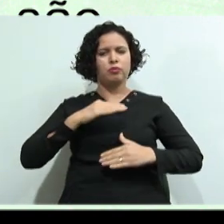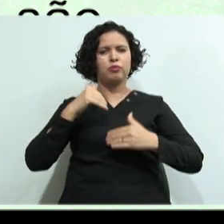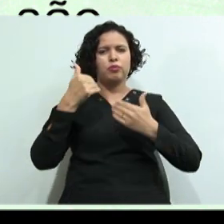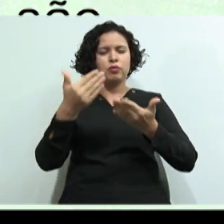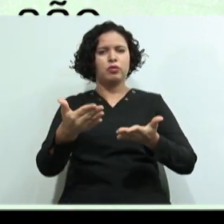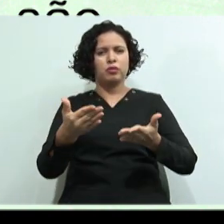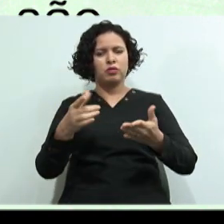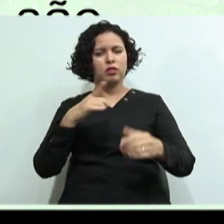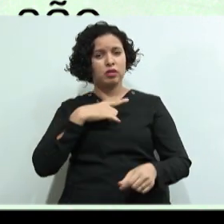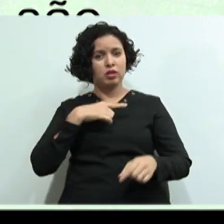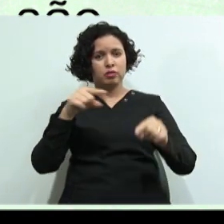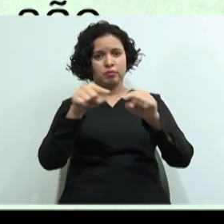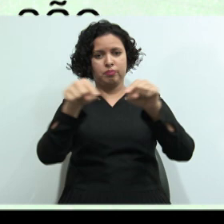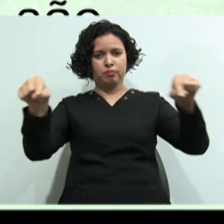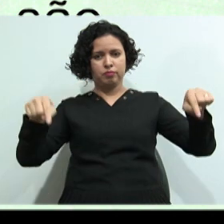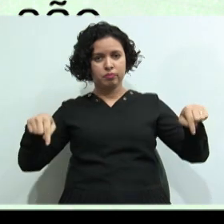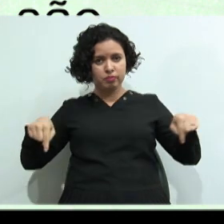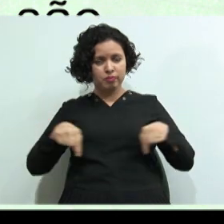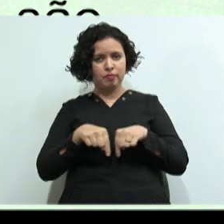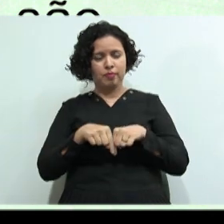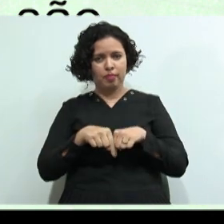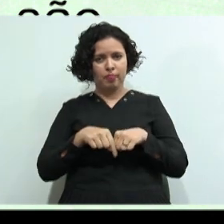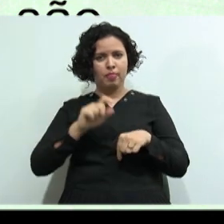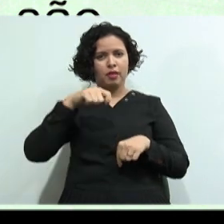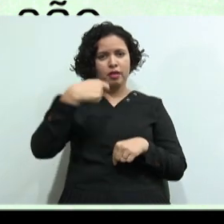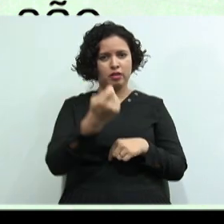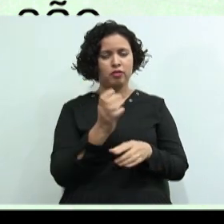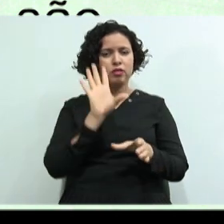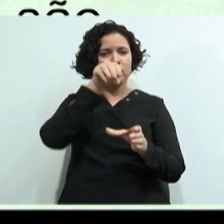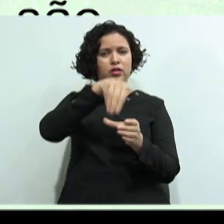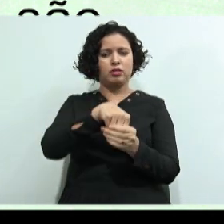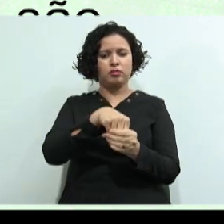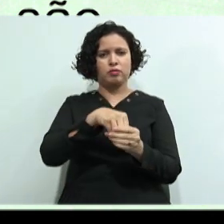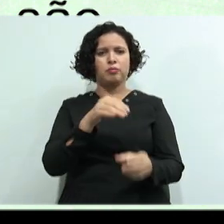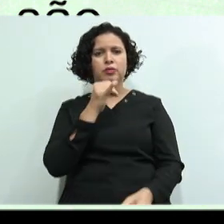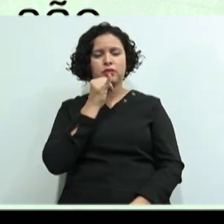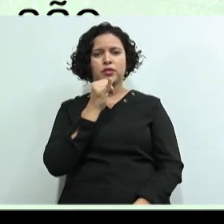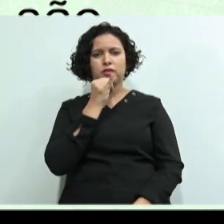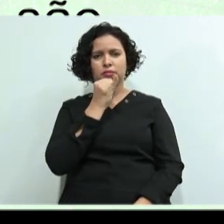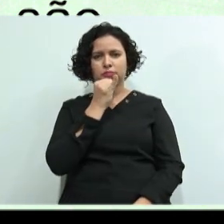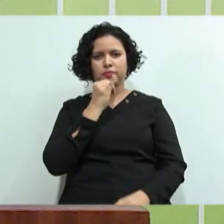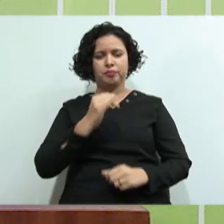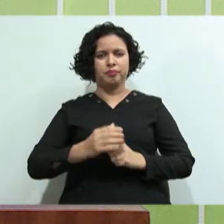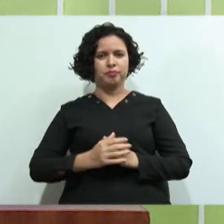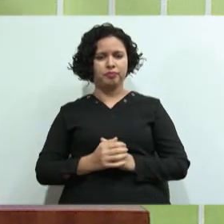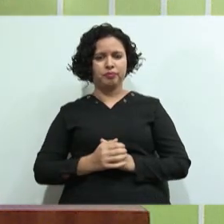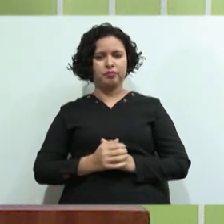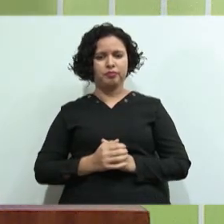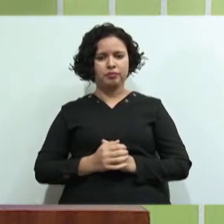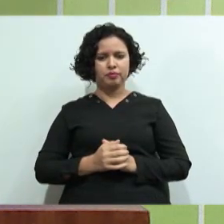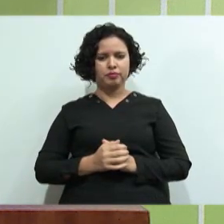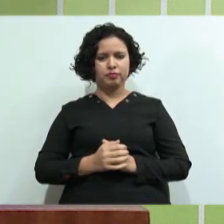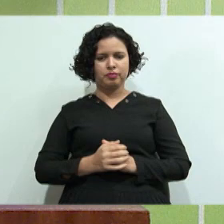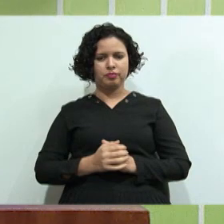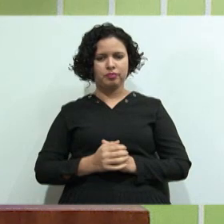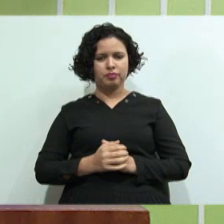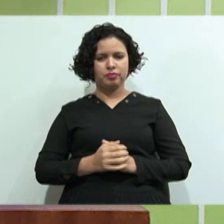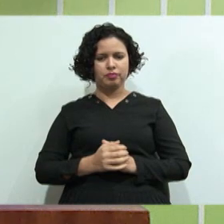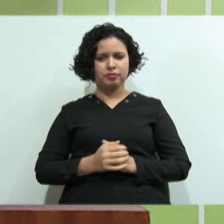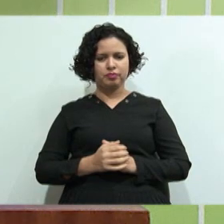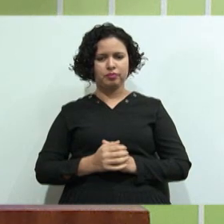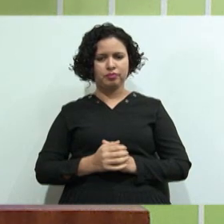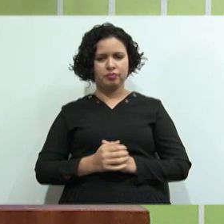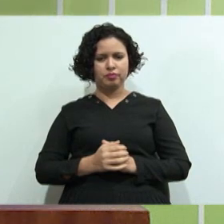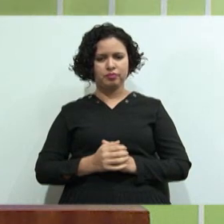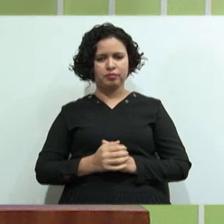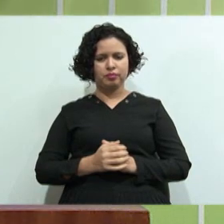existe um quadrante onde o sinal ele deve estar. Por exemplo, voltando aqui para mim, para eu mostrar para vocês, esse quadrante ele